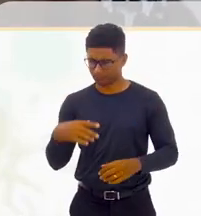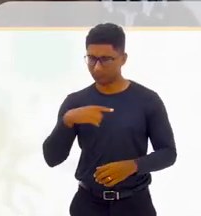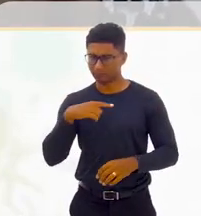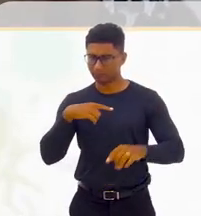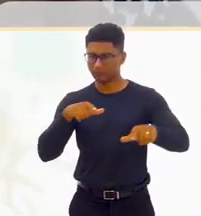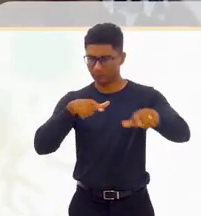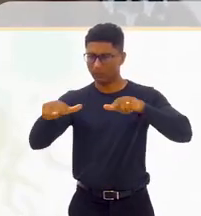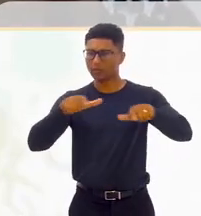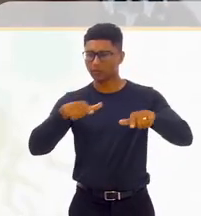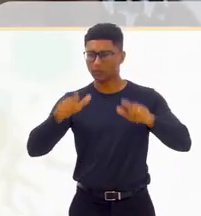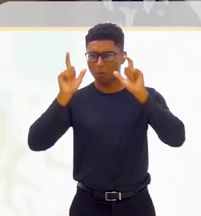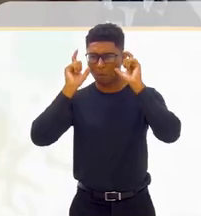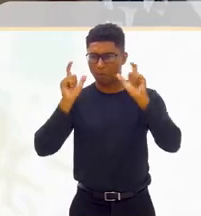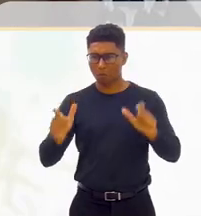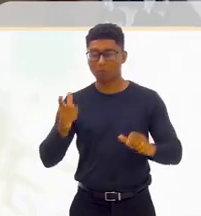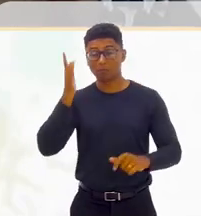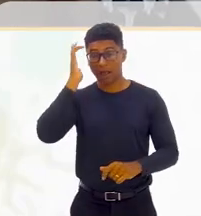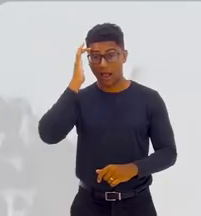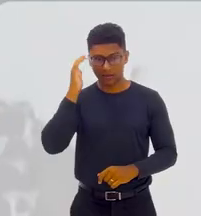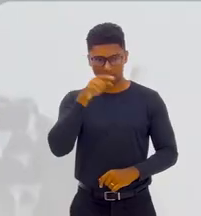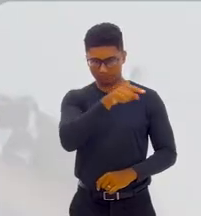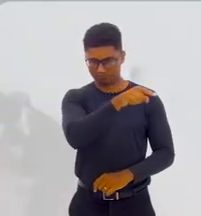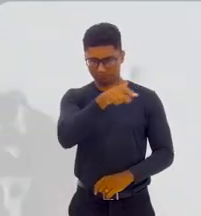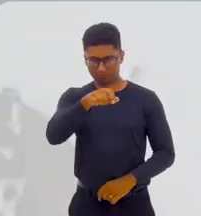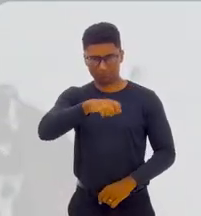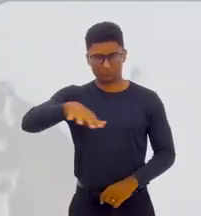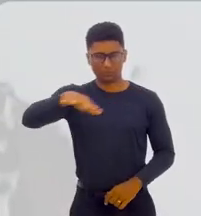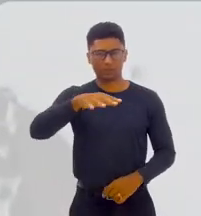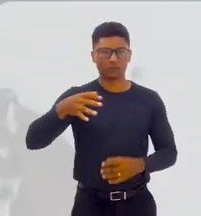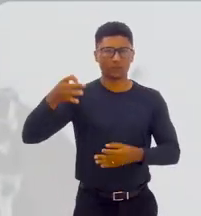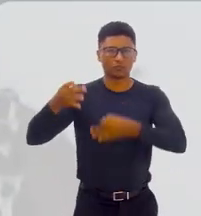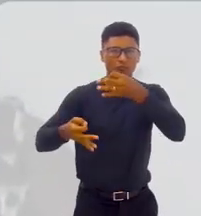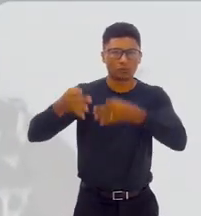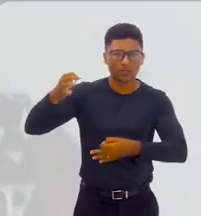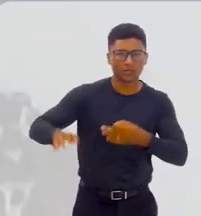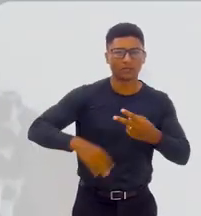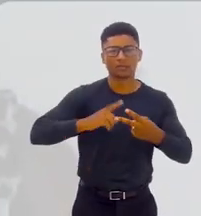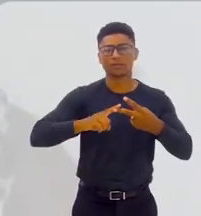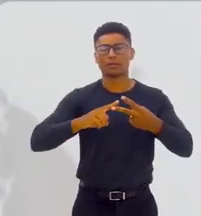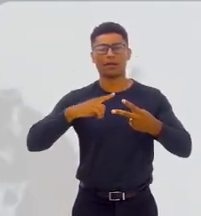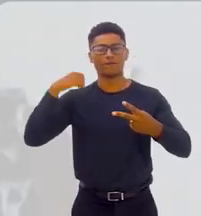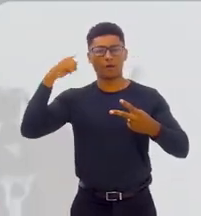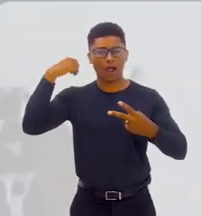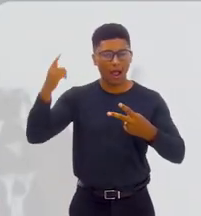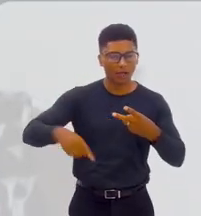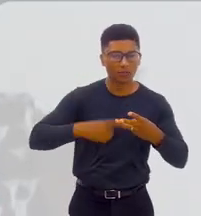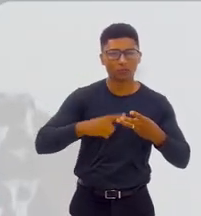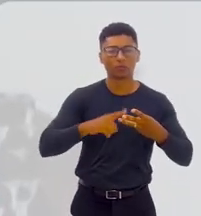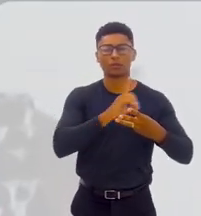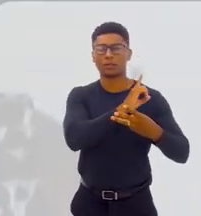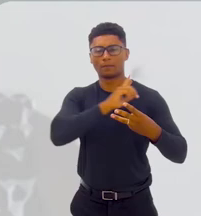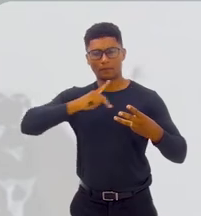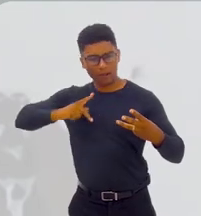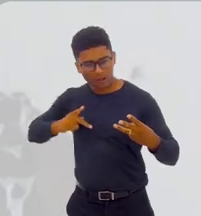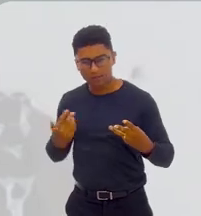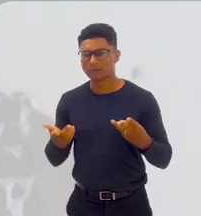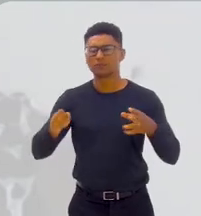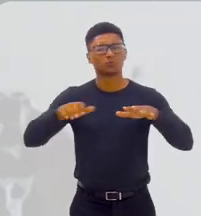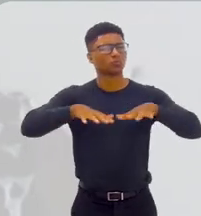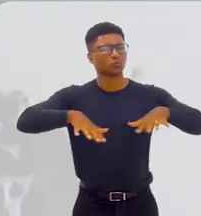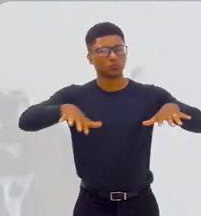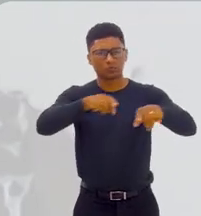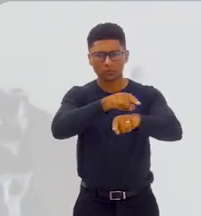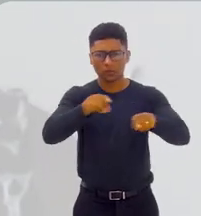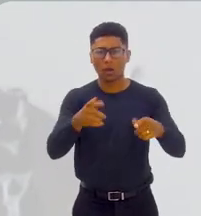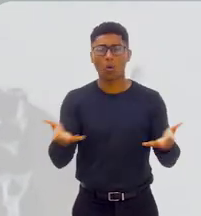trabalho muito interessante. Os atores da área de infância, promotores, juízes, defensores, advogados, tem